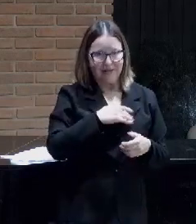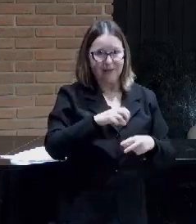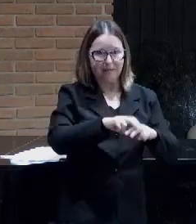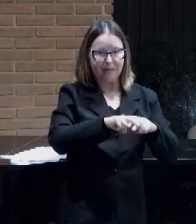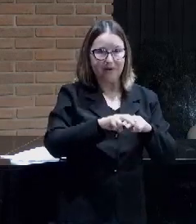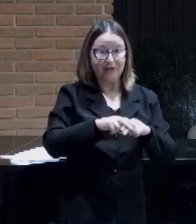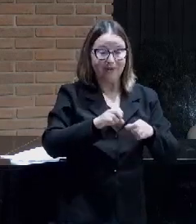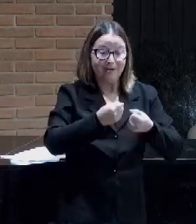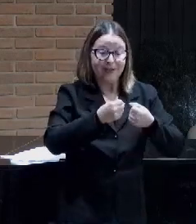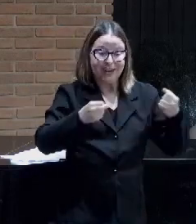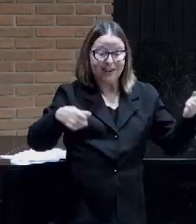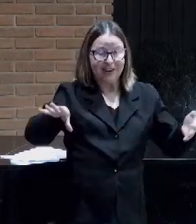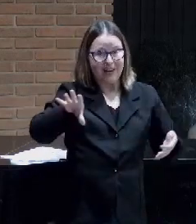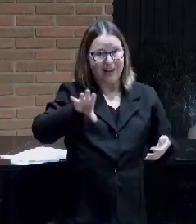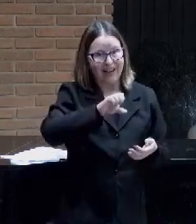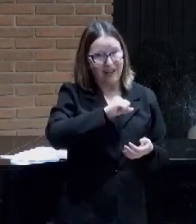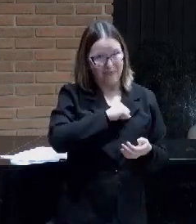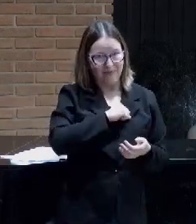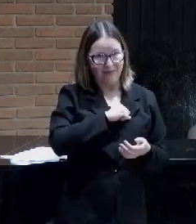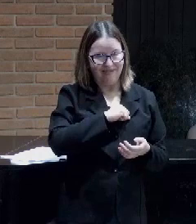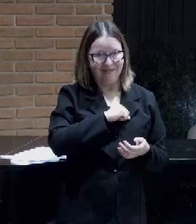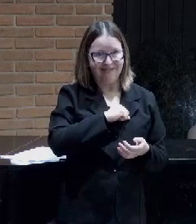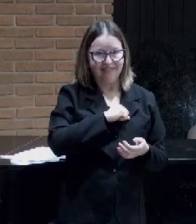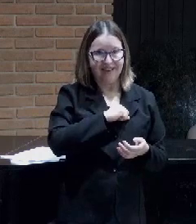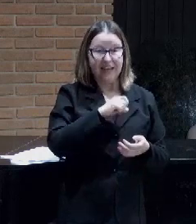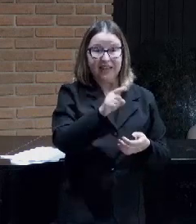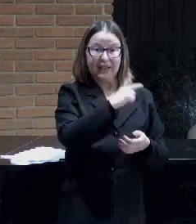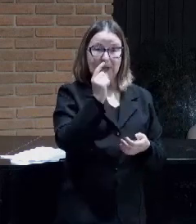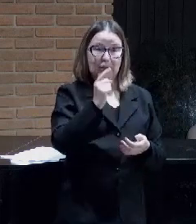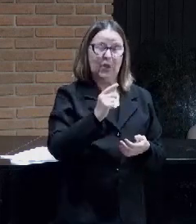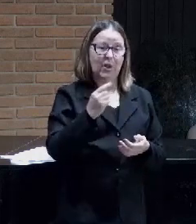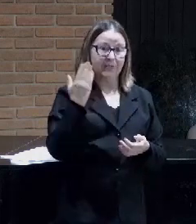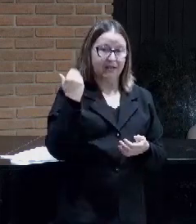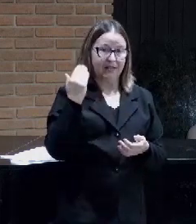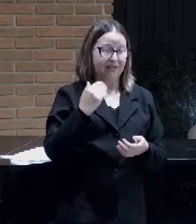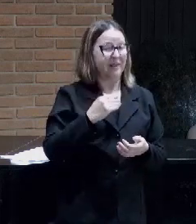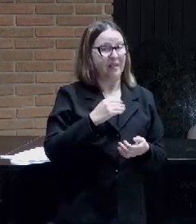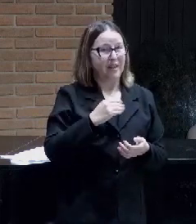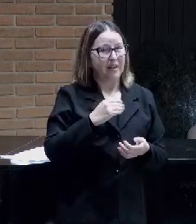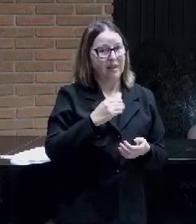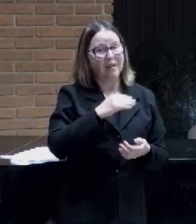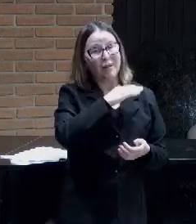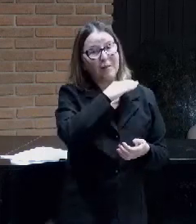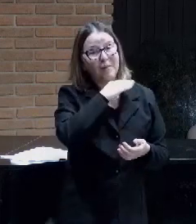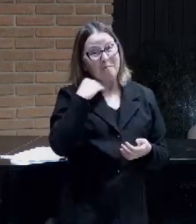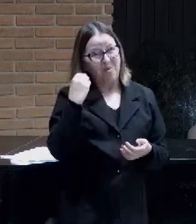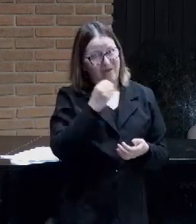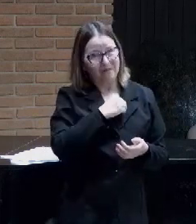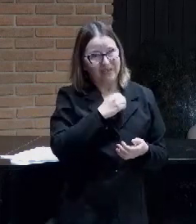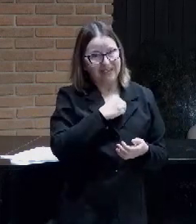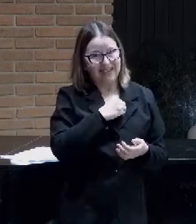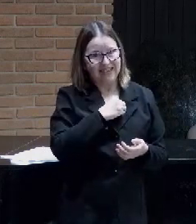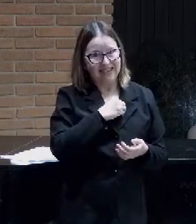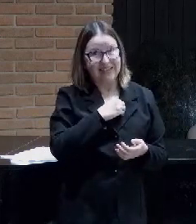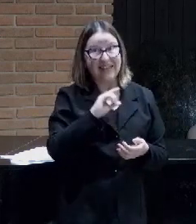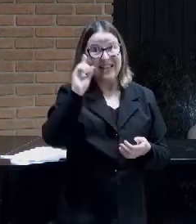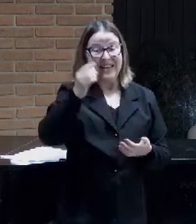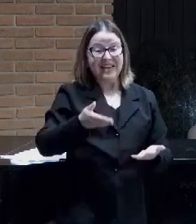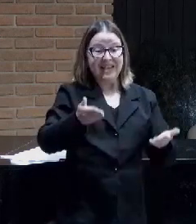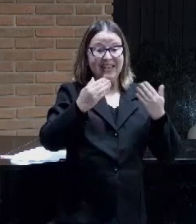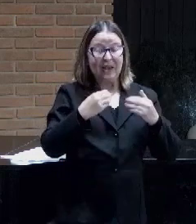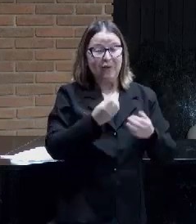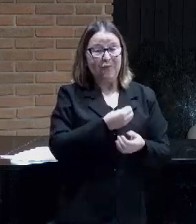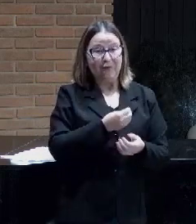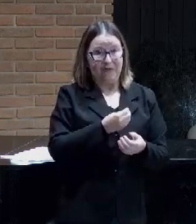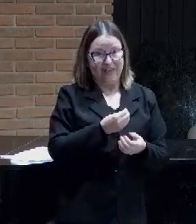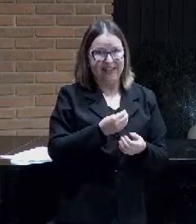nós mortos em nossos delitos, deu vida a quem? Aqueles que creem, deu vida juntamente com Cristo.